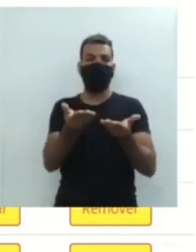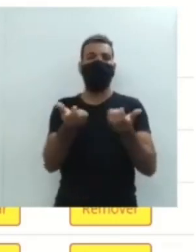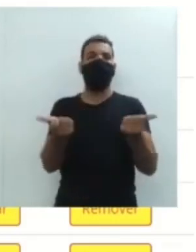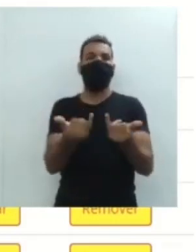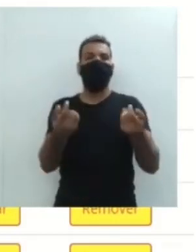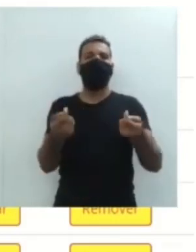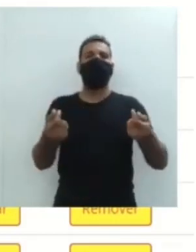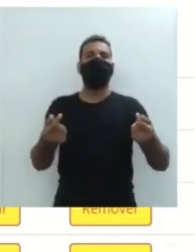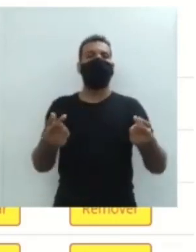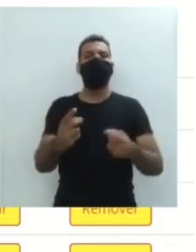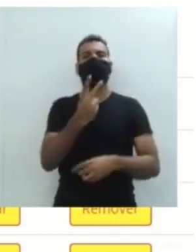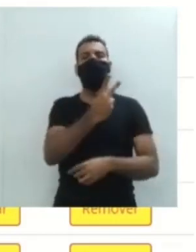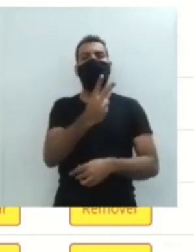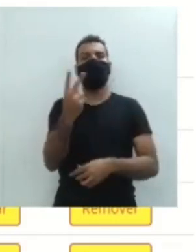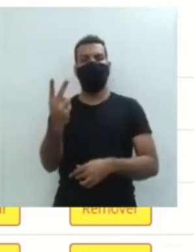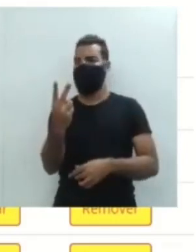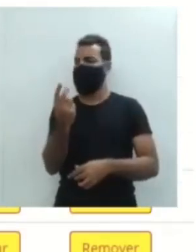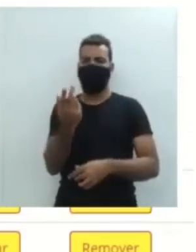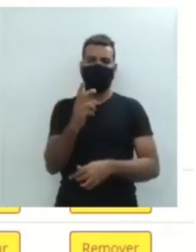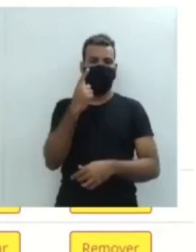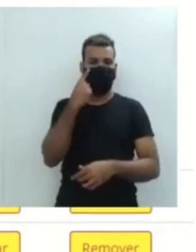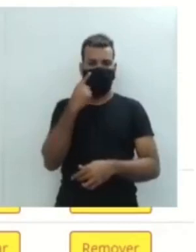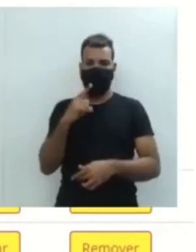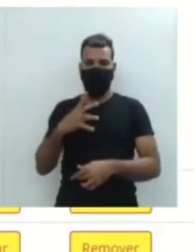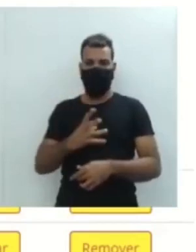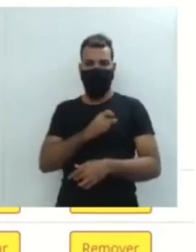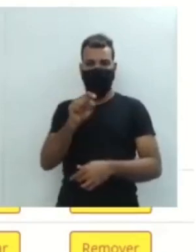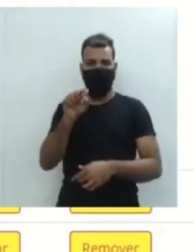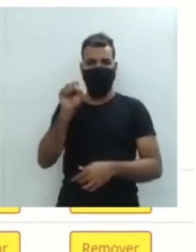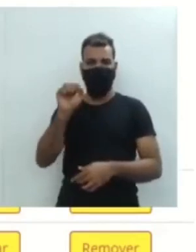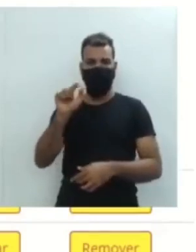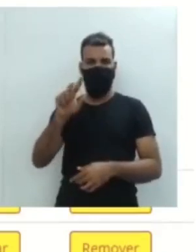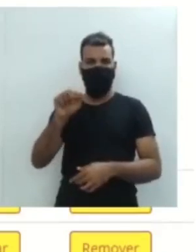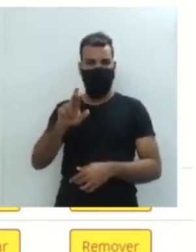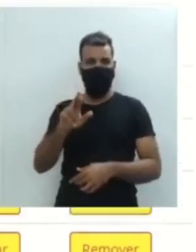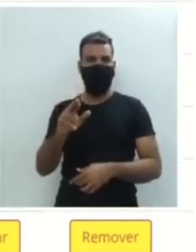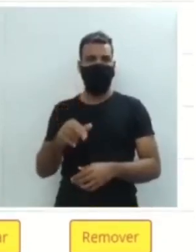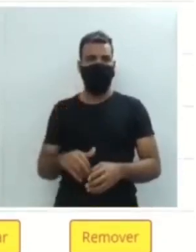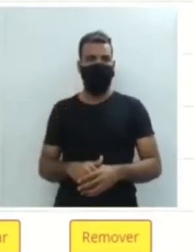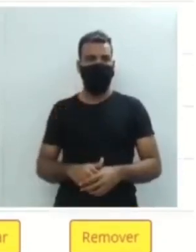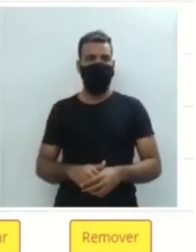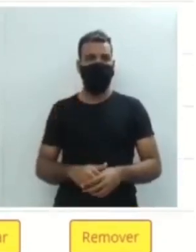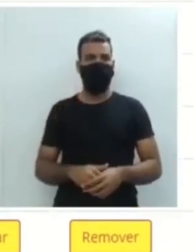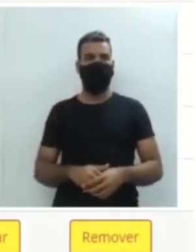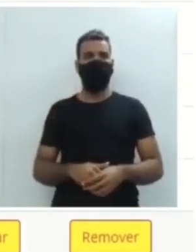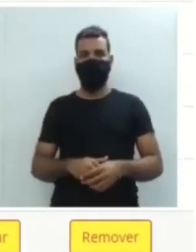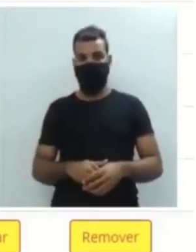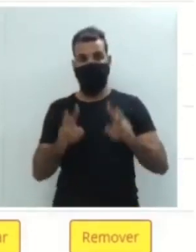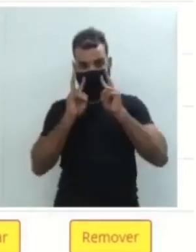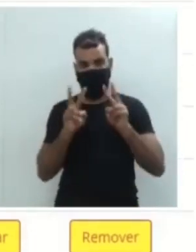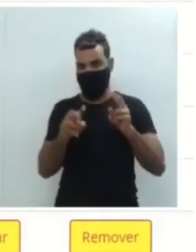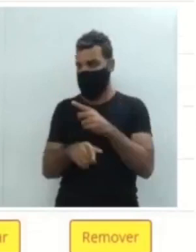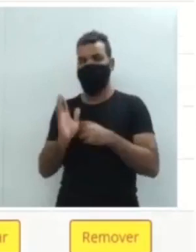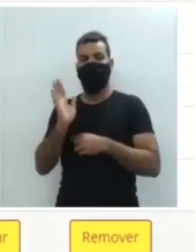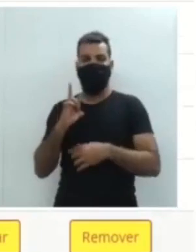preço 222 nós vamos salvar e aqui a gente visualiza que ele